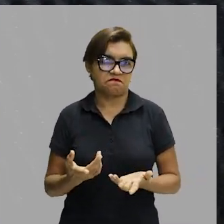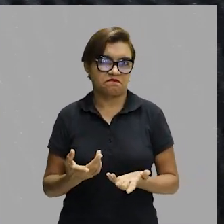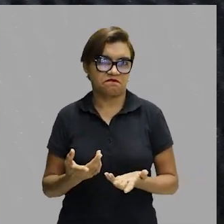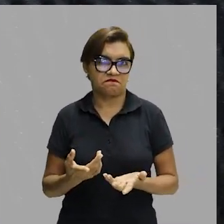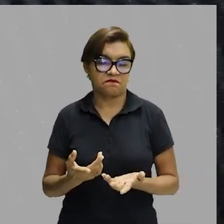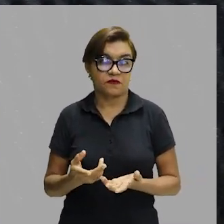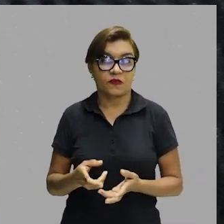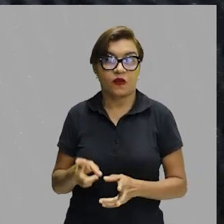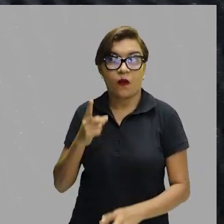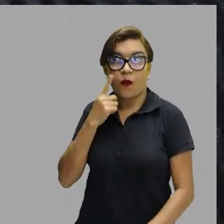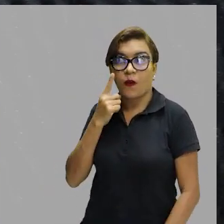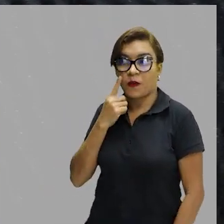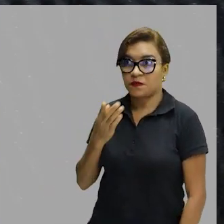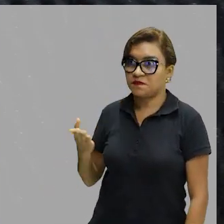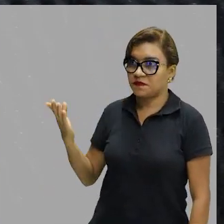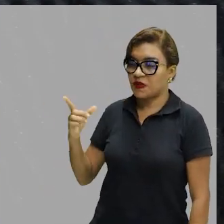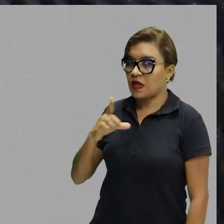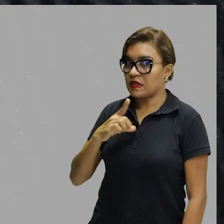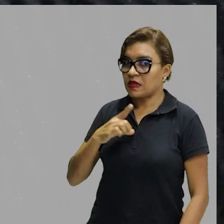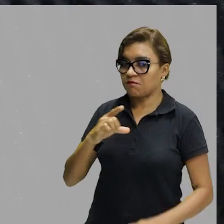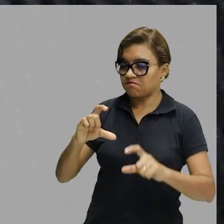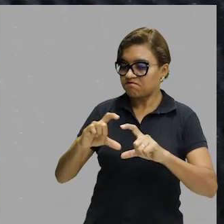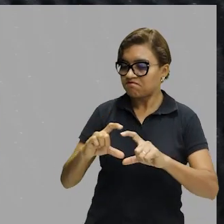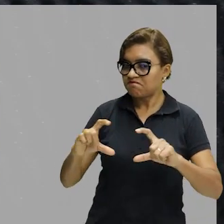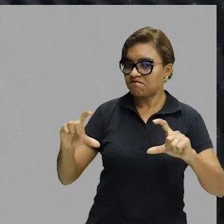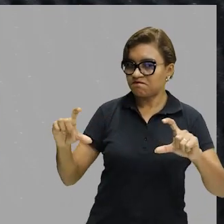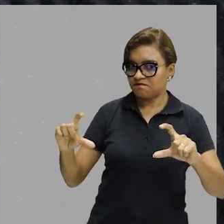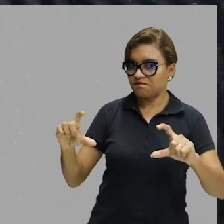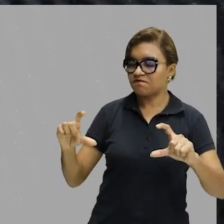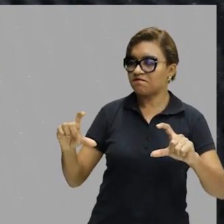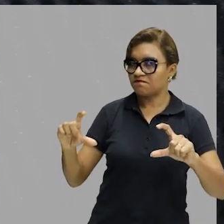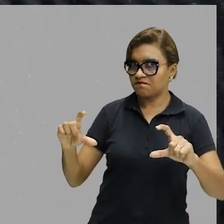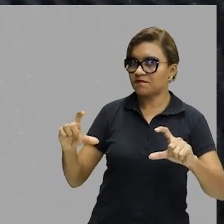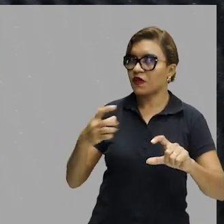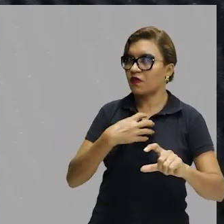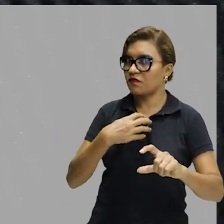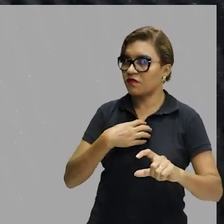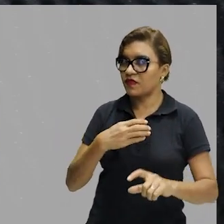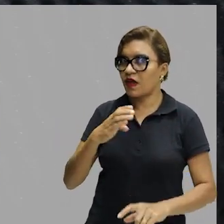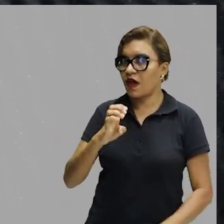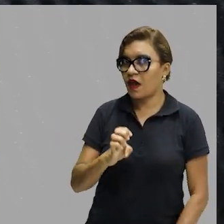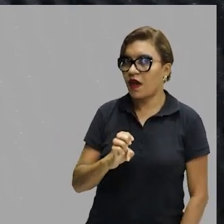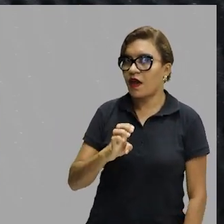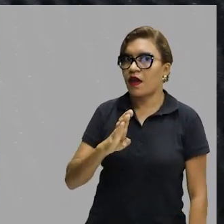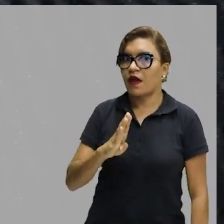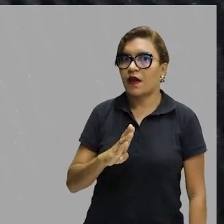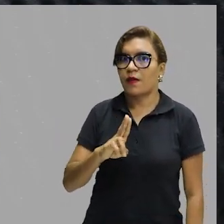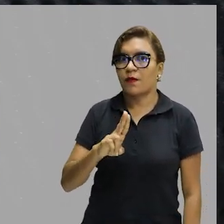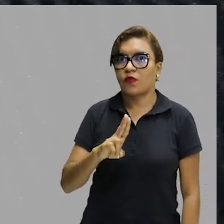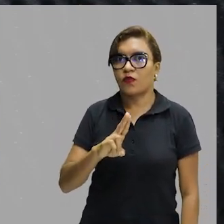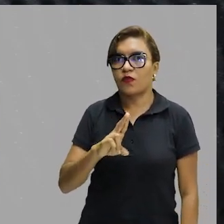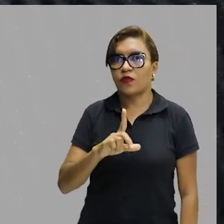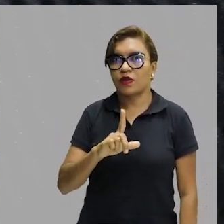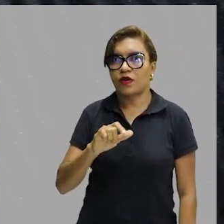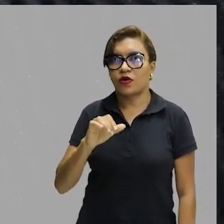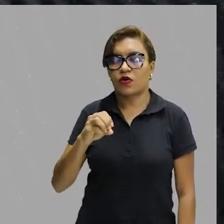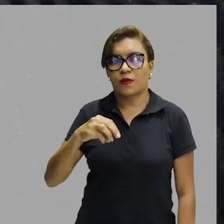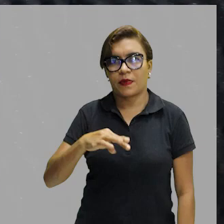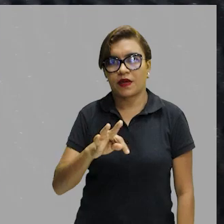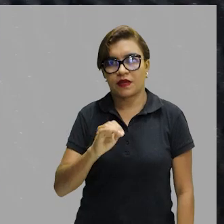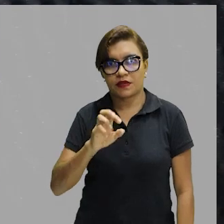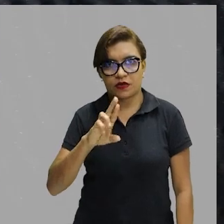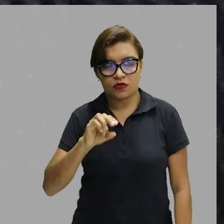turma. Vamos pegar a expressão do efeito ebuliométrico. ΔTE vai ser igual a